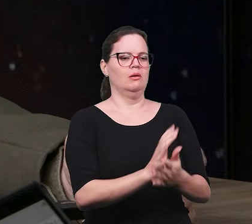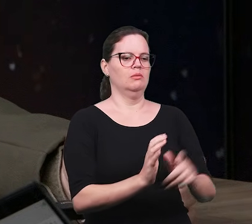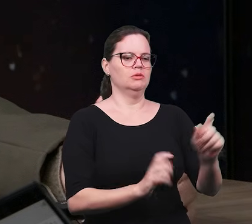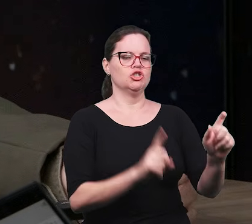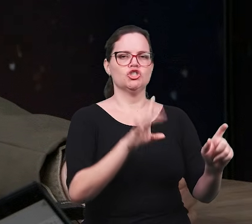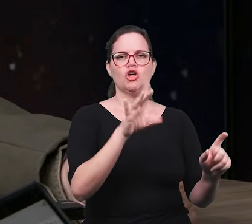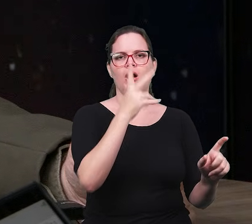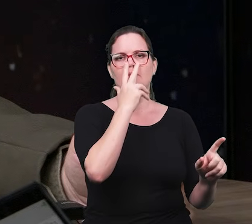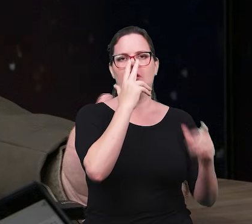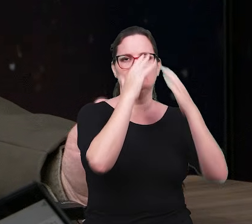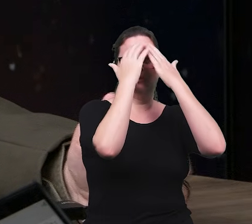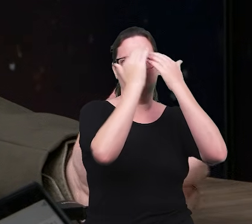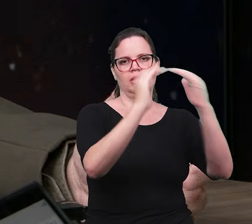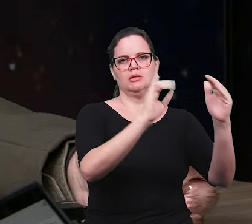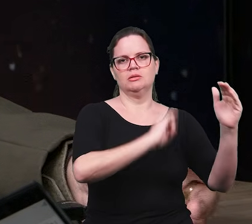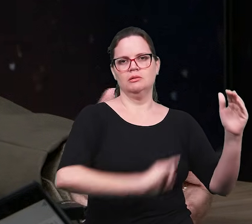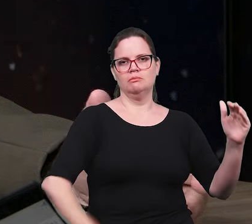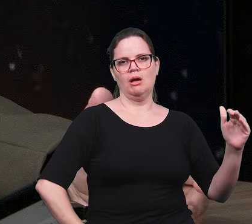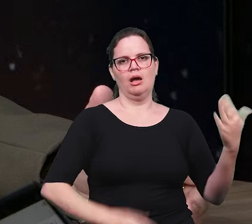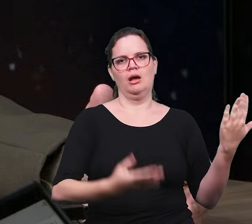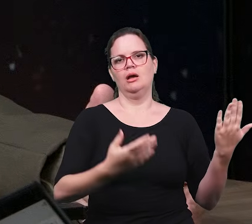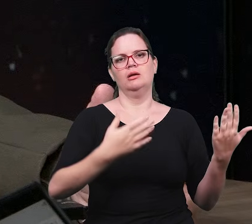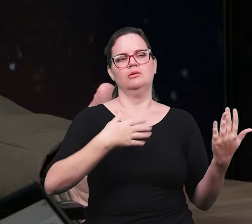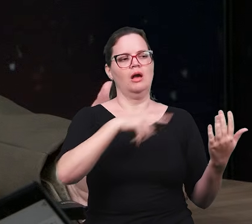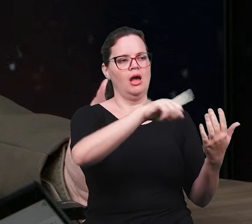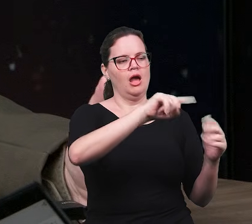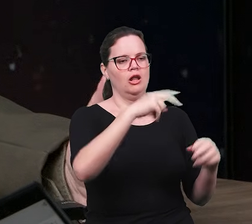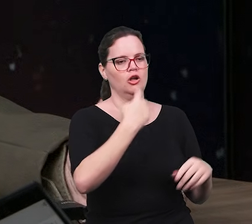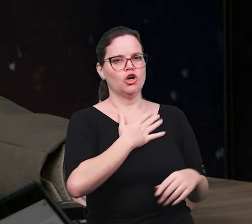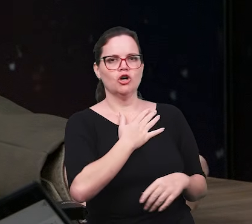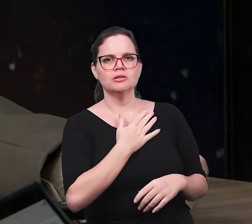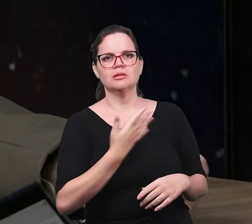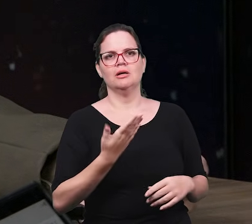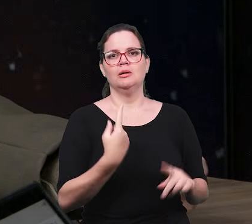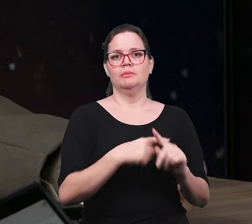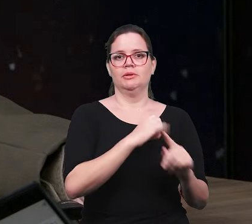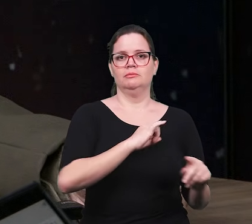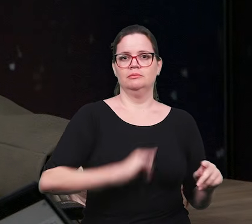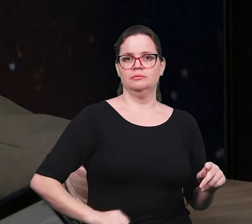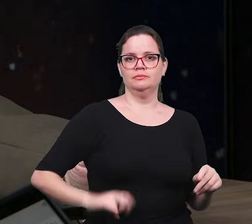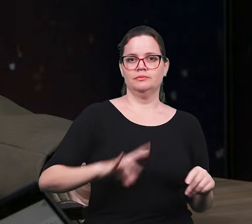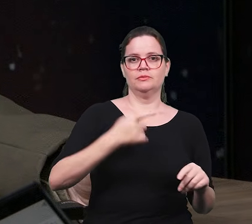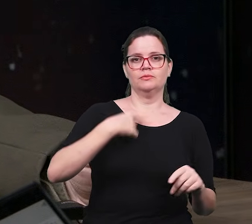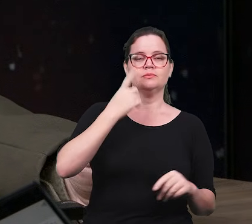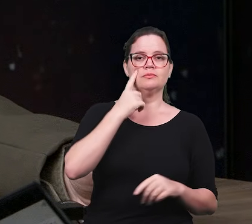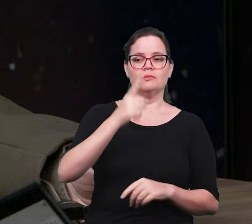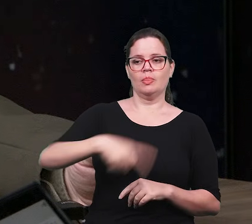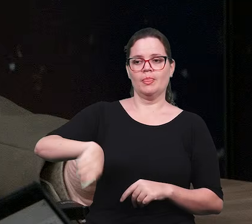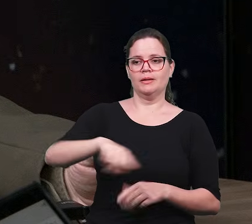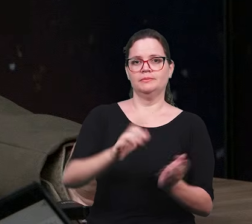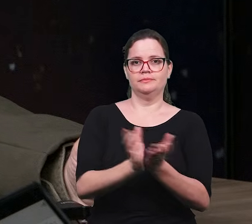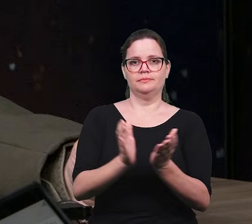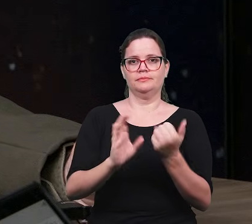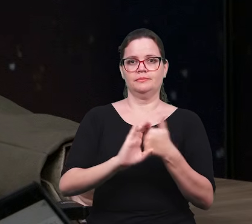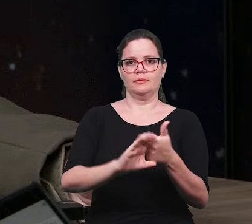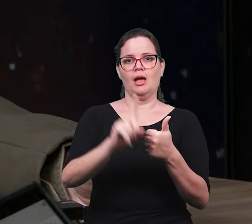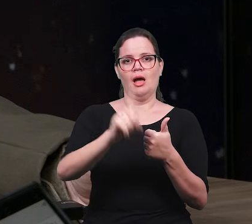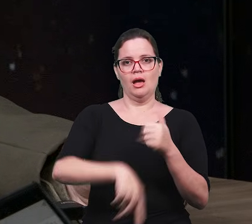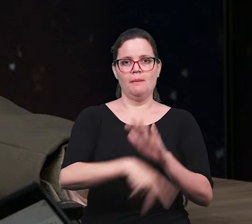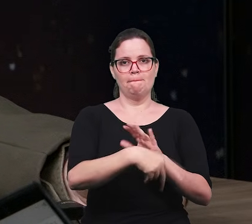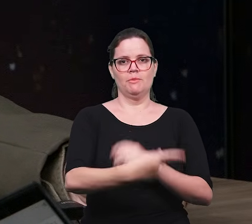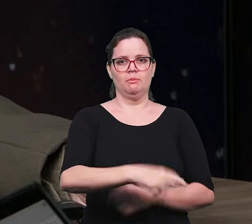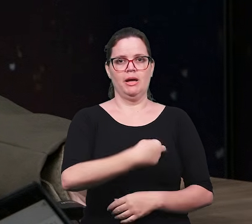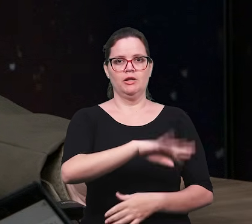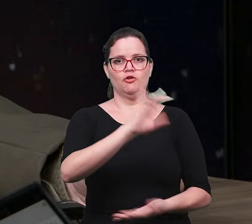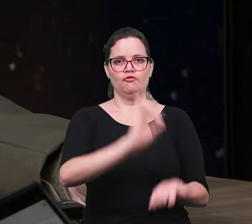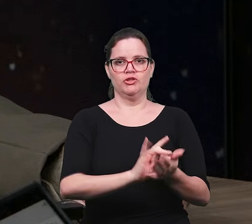questão mais social, para querer agradar o imperador. O imperador mais tarde vai fazer do cristianismo a religião do